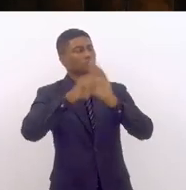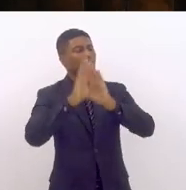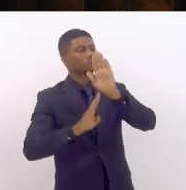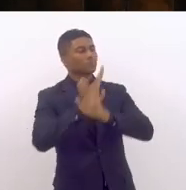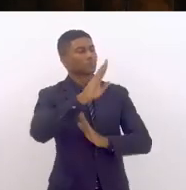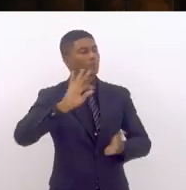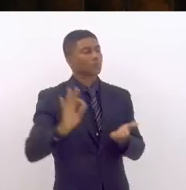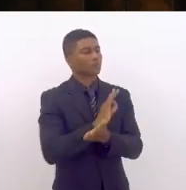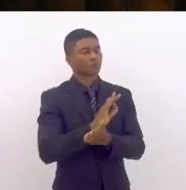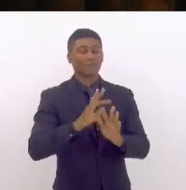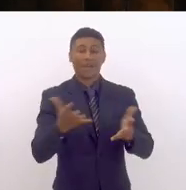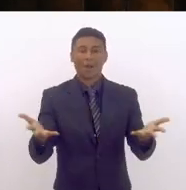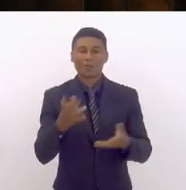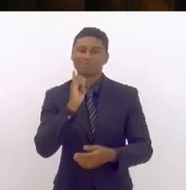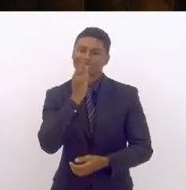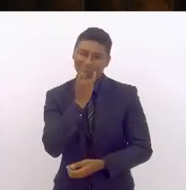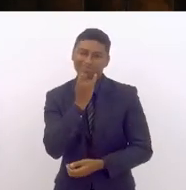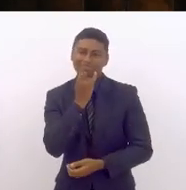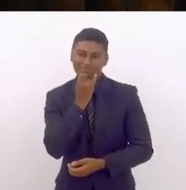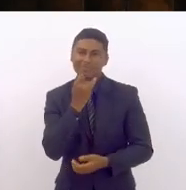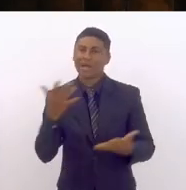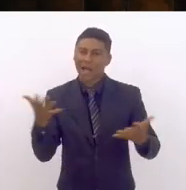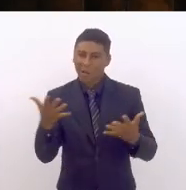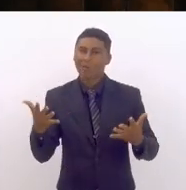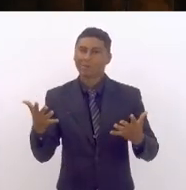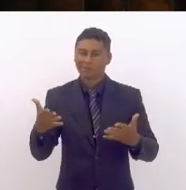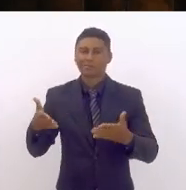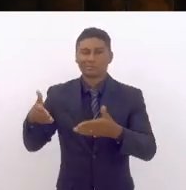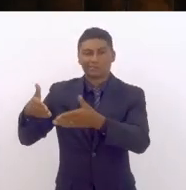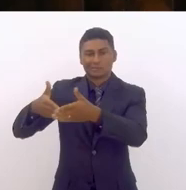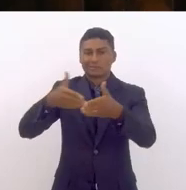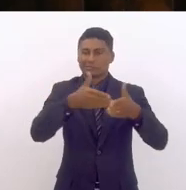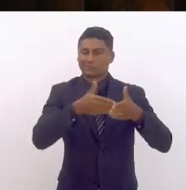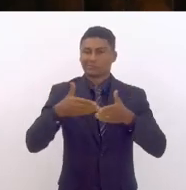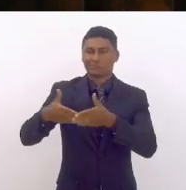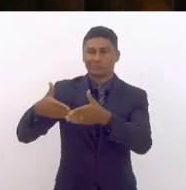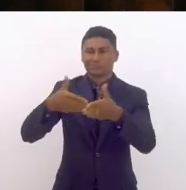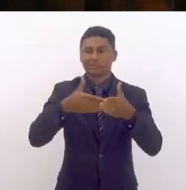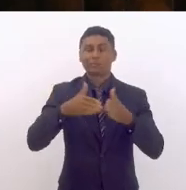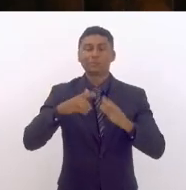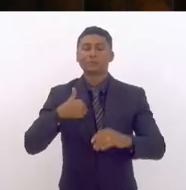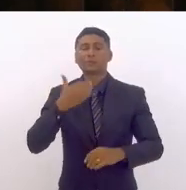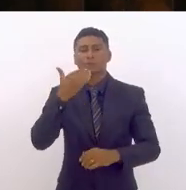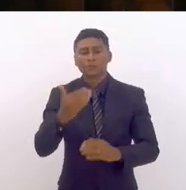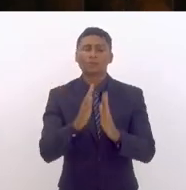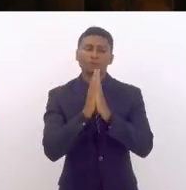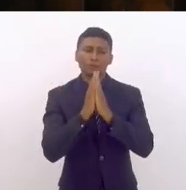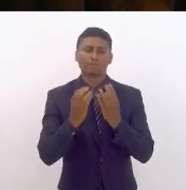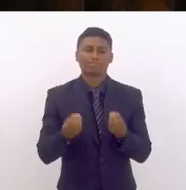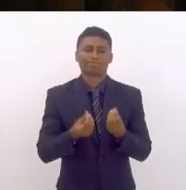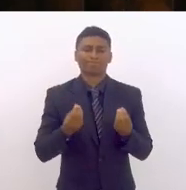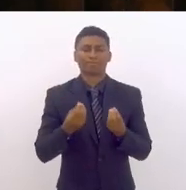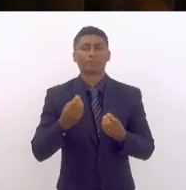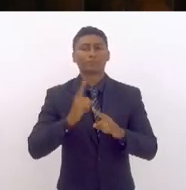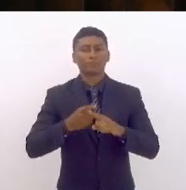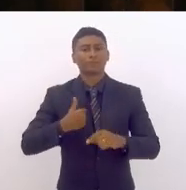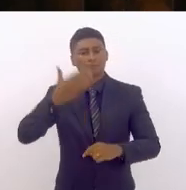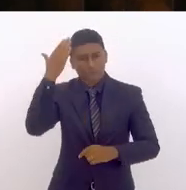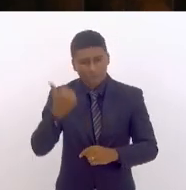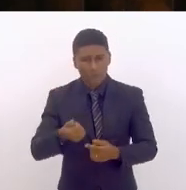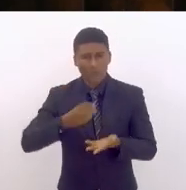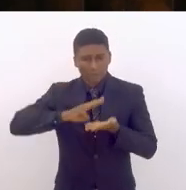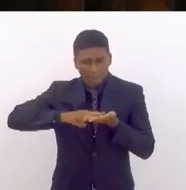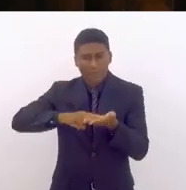mas, infelizmente, agora estamos tendo algumas divergências. Mas eu queria pedir com muita sensibilidade, porque eu sei que essa mensagem